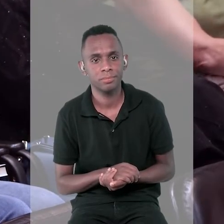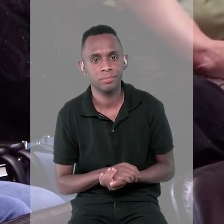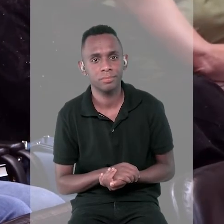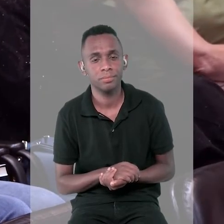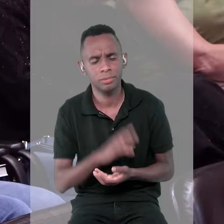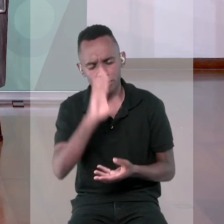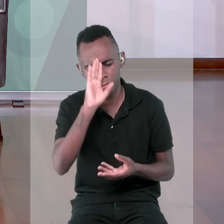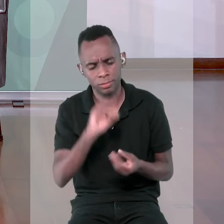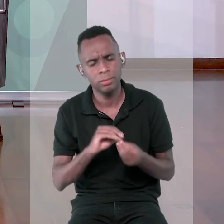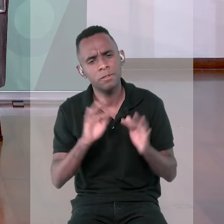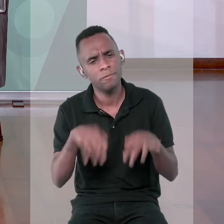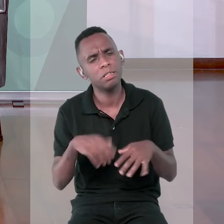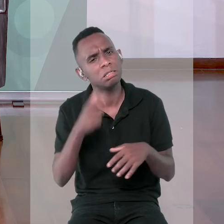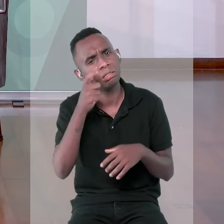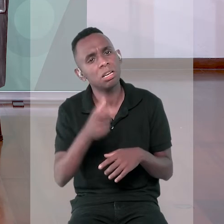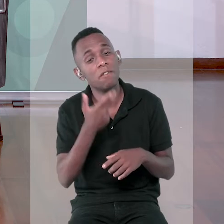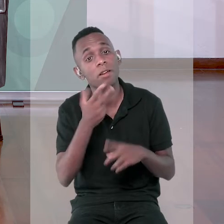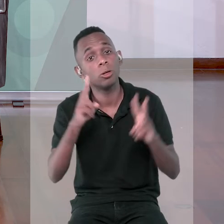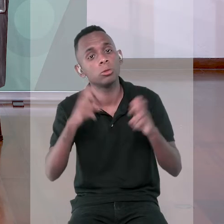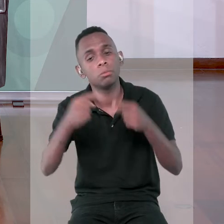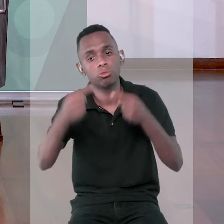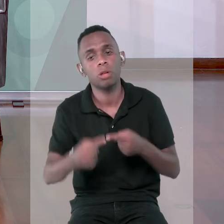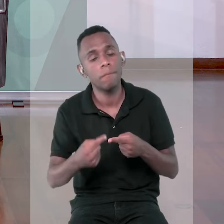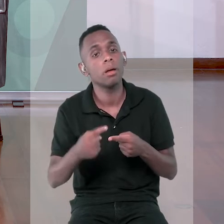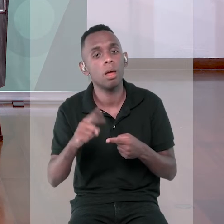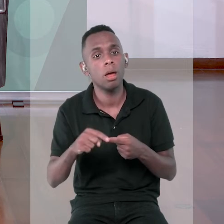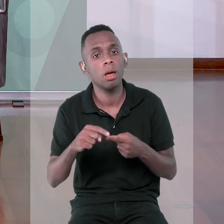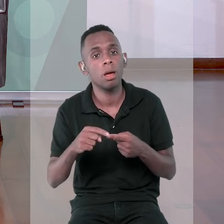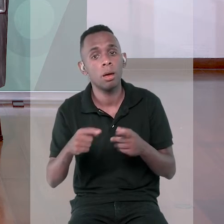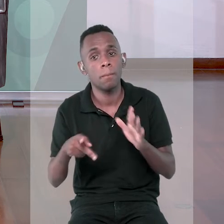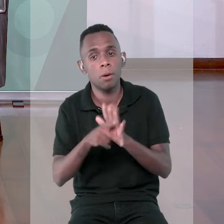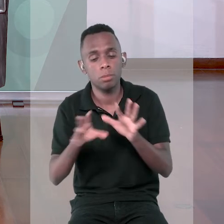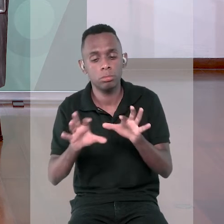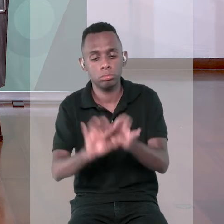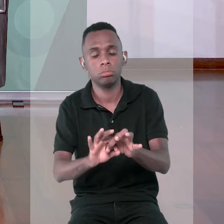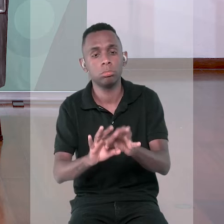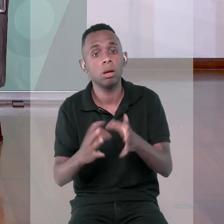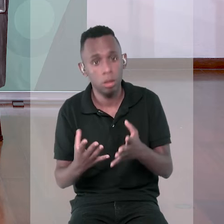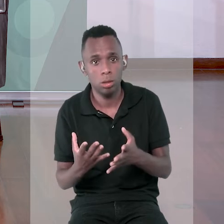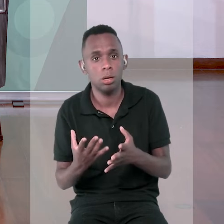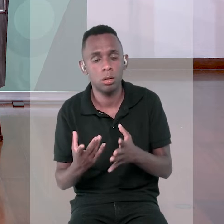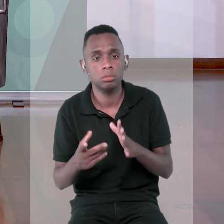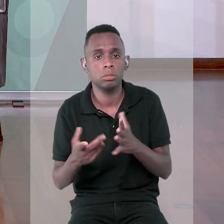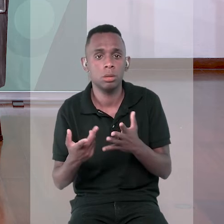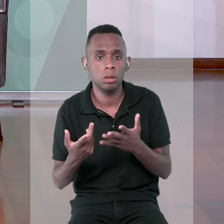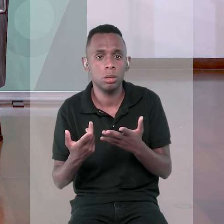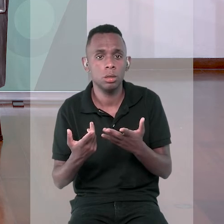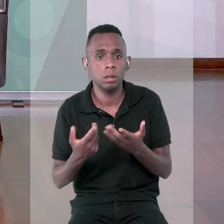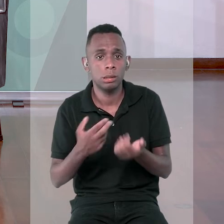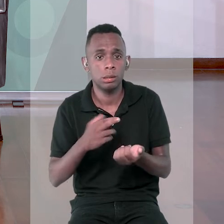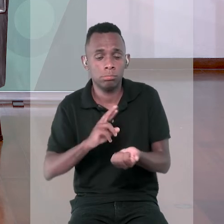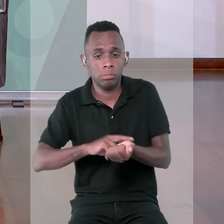Você termina de um jeito muito interessante, falando que o grande desafio é a interseção, né, dessa